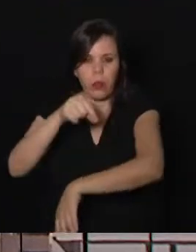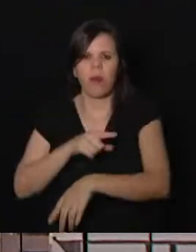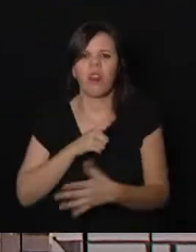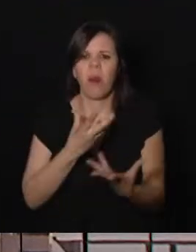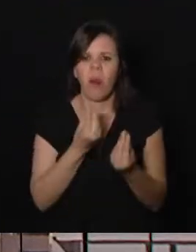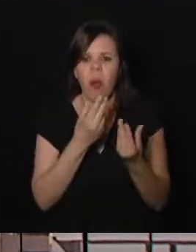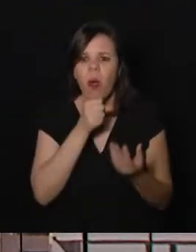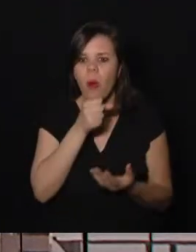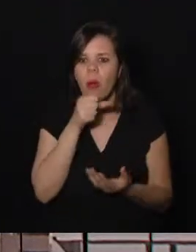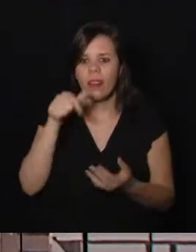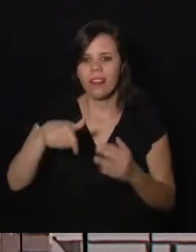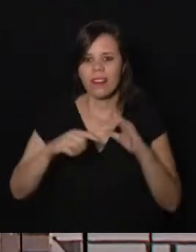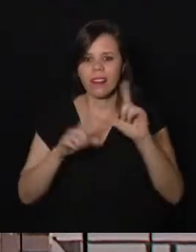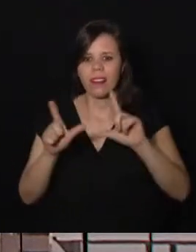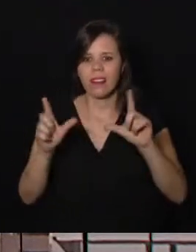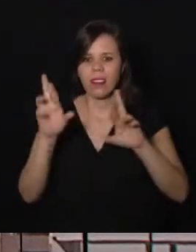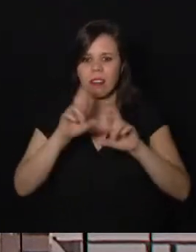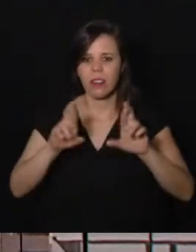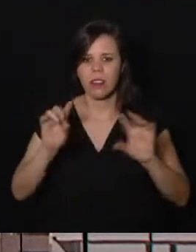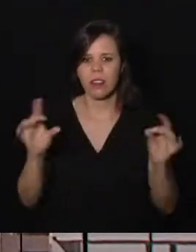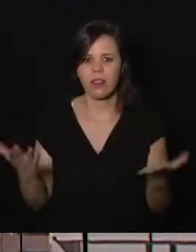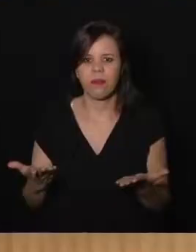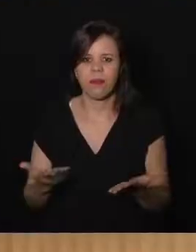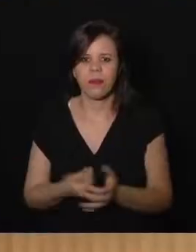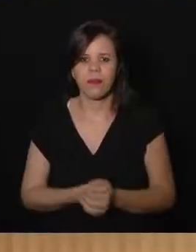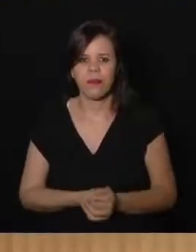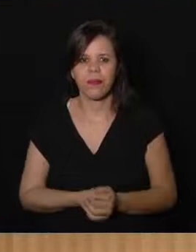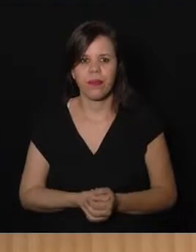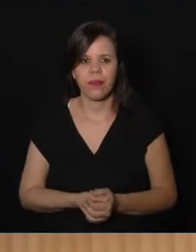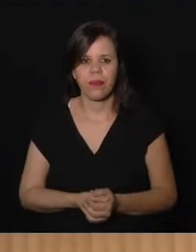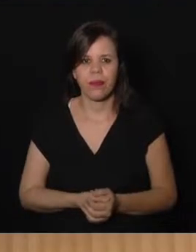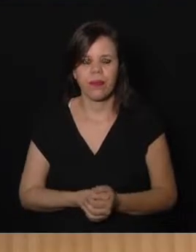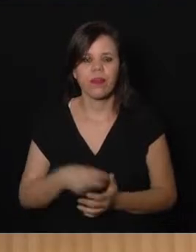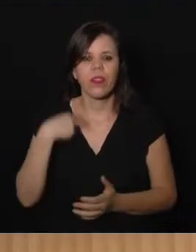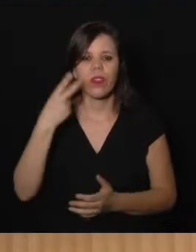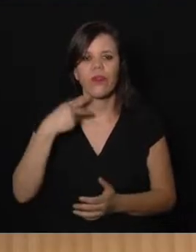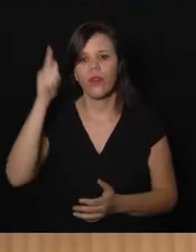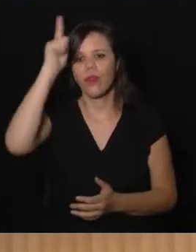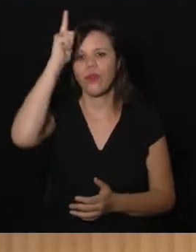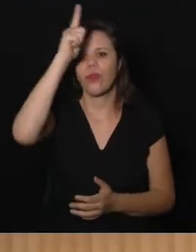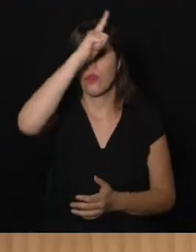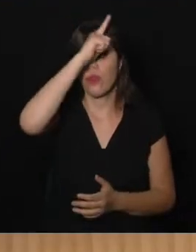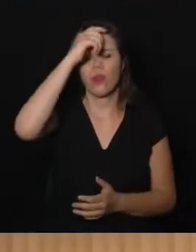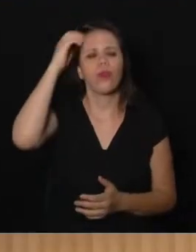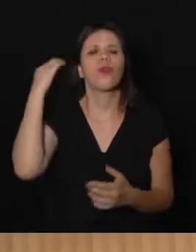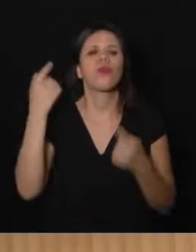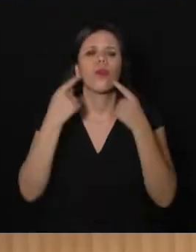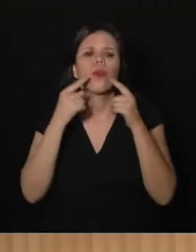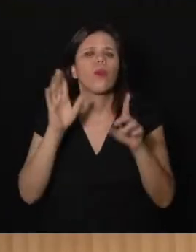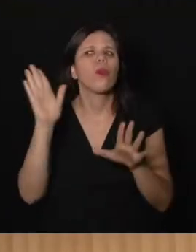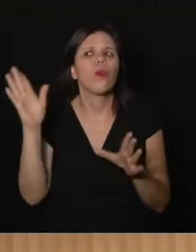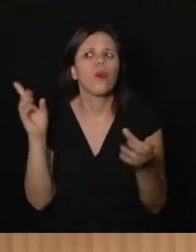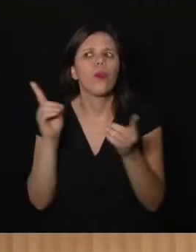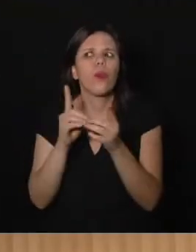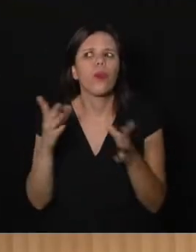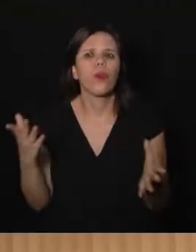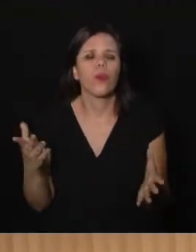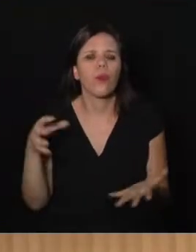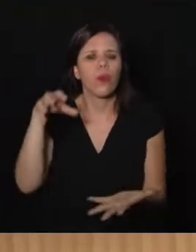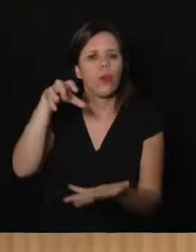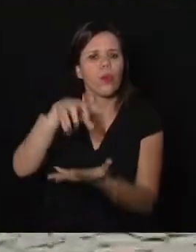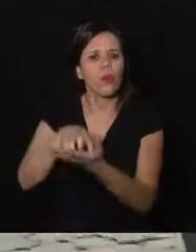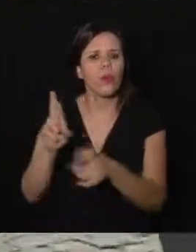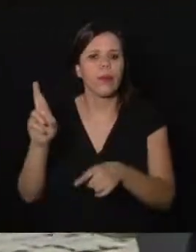reportagens aqui no jornal. Confira agora os destaques de hoje. Vereador Gustavo Peta questiona atendimento do Centro de